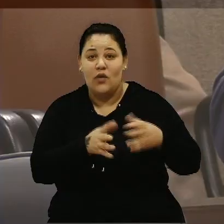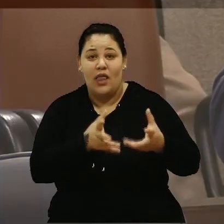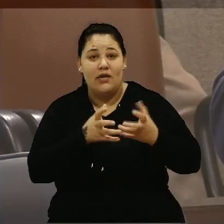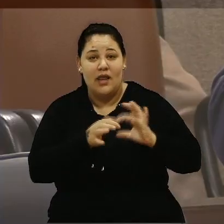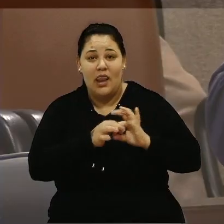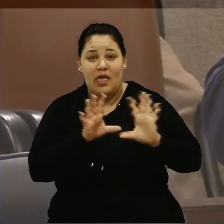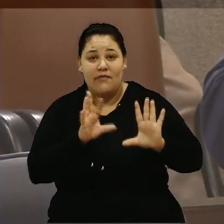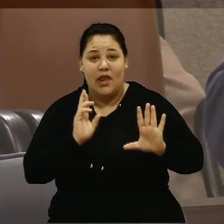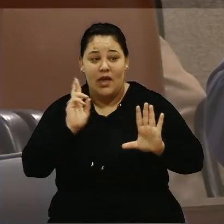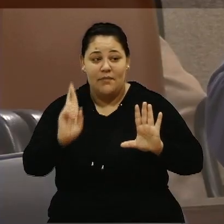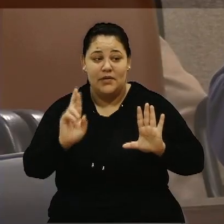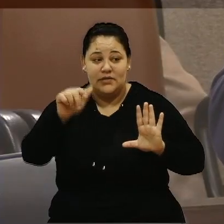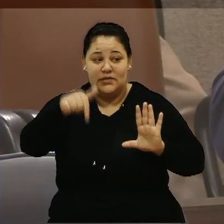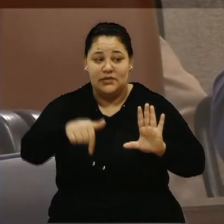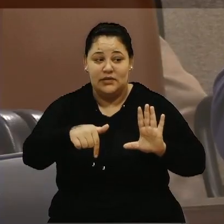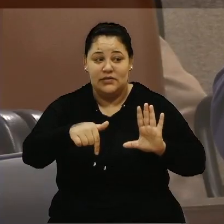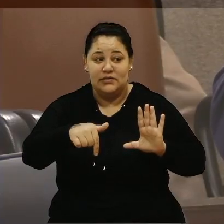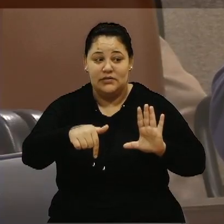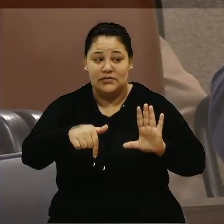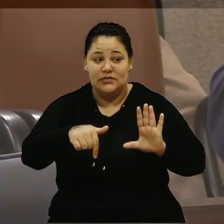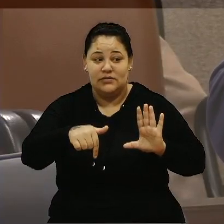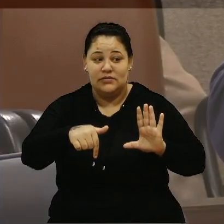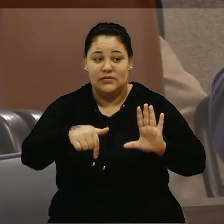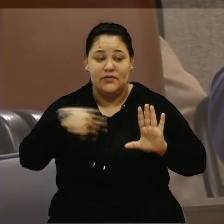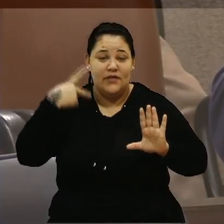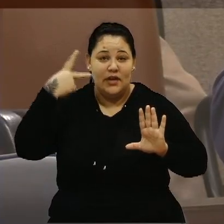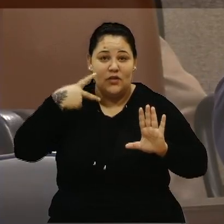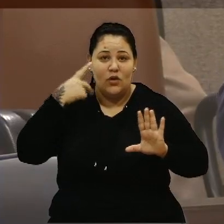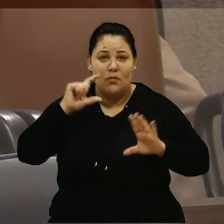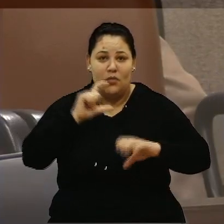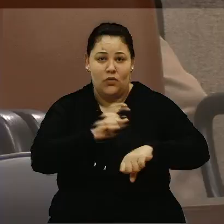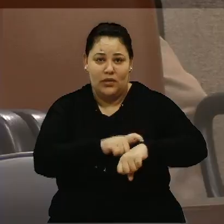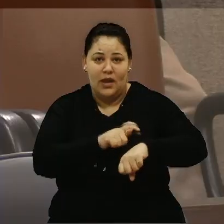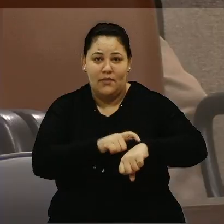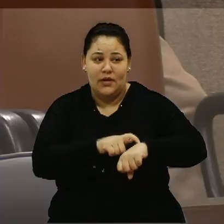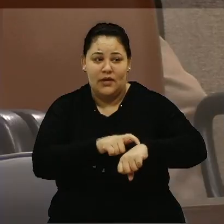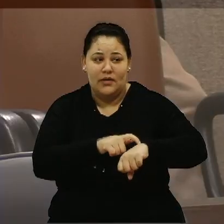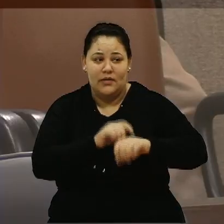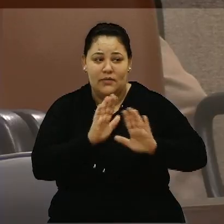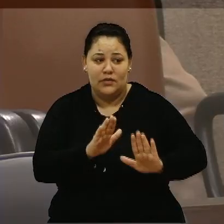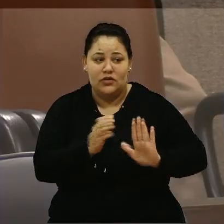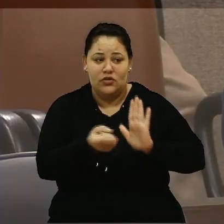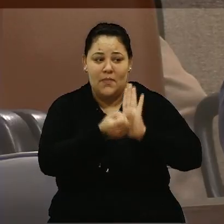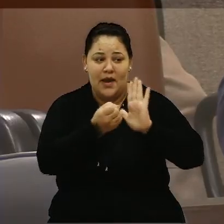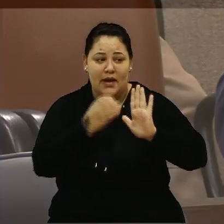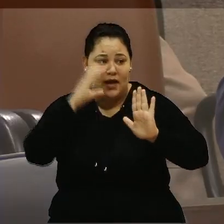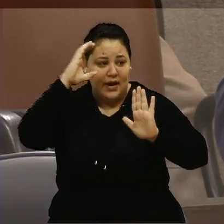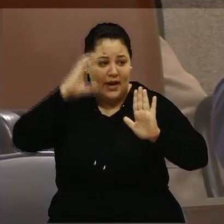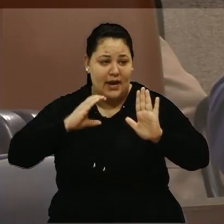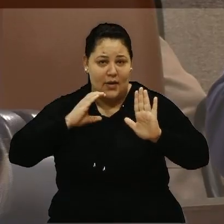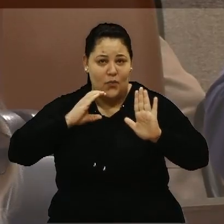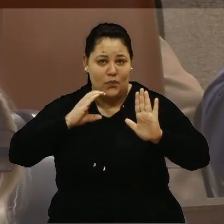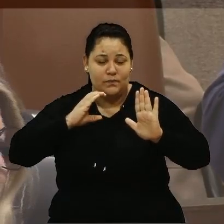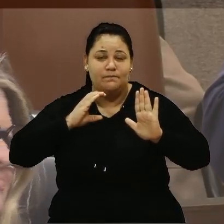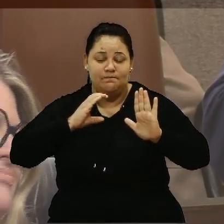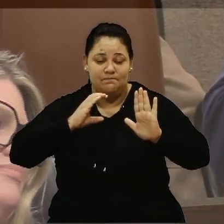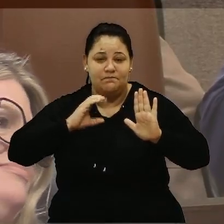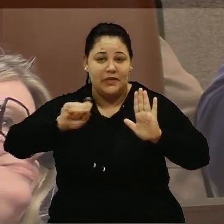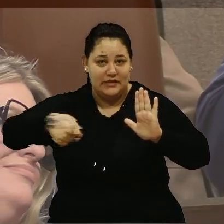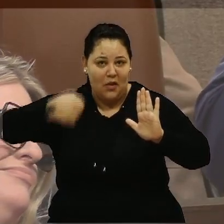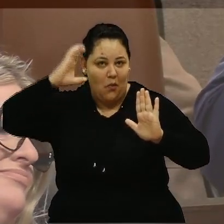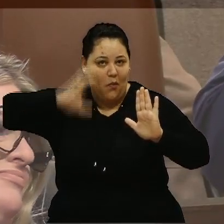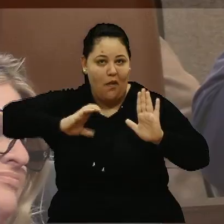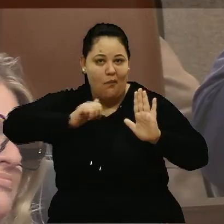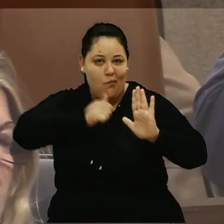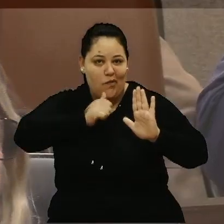de Caxias. Foi vereadora por pouco tempo aqui na Câmara, mas deixou sua marca. Então, em nome de todas as mulheres, independente